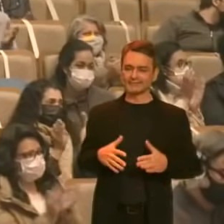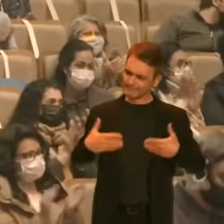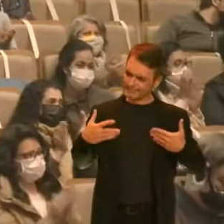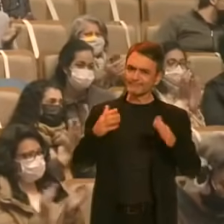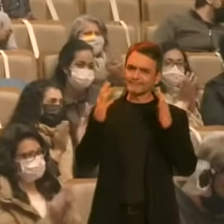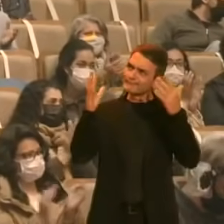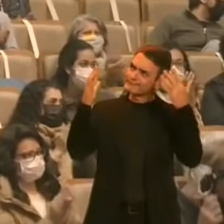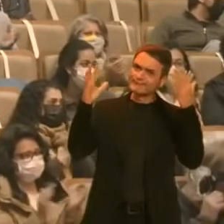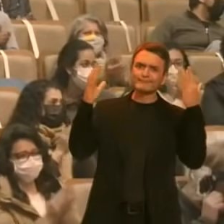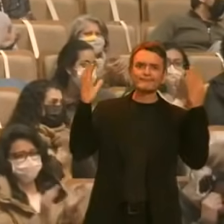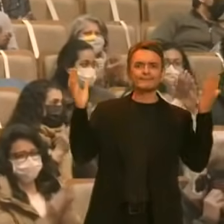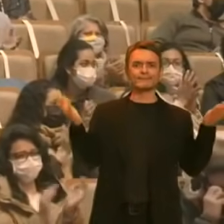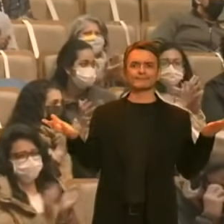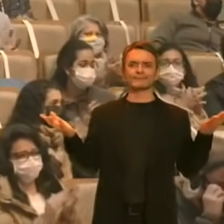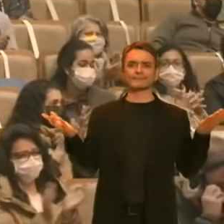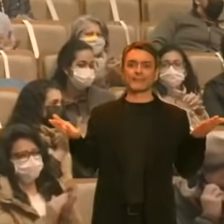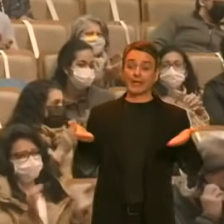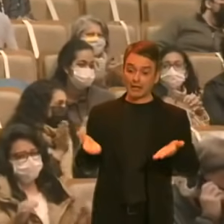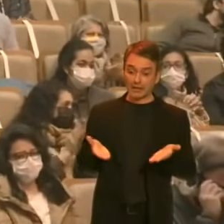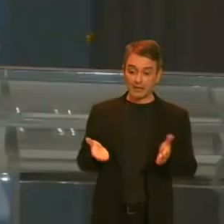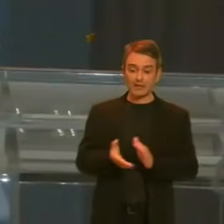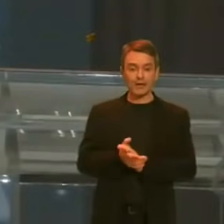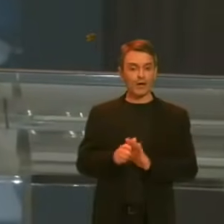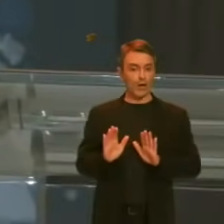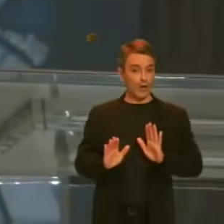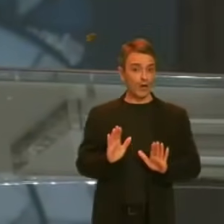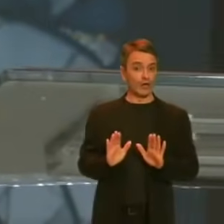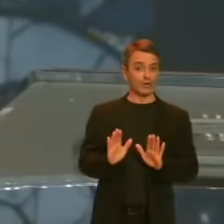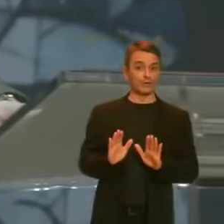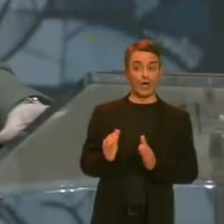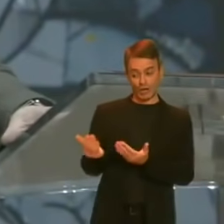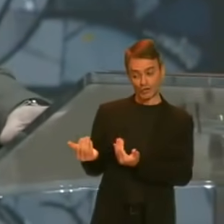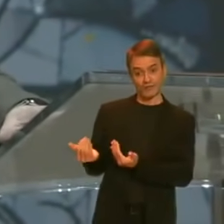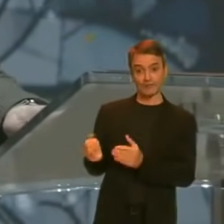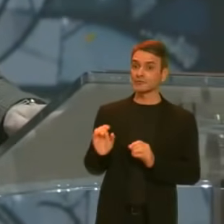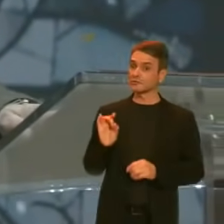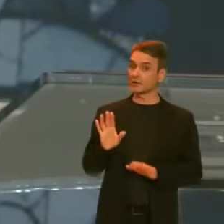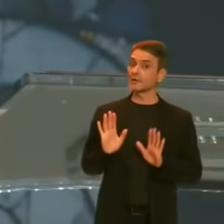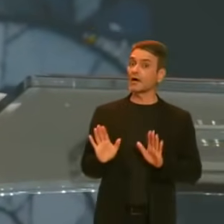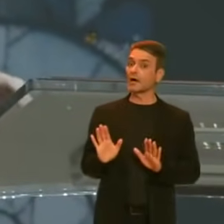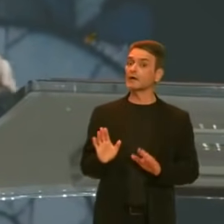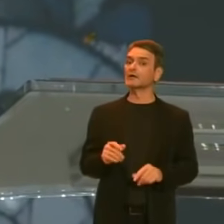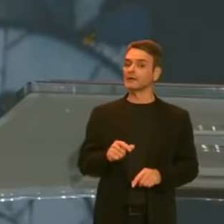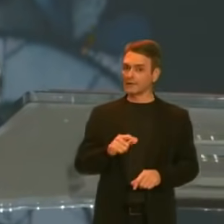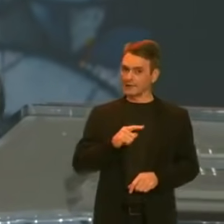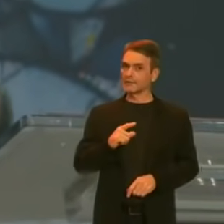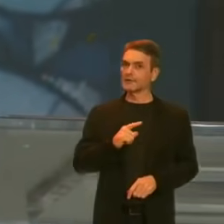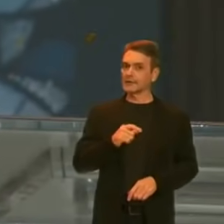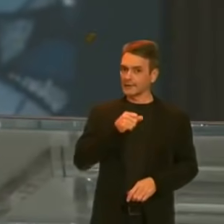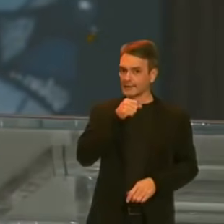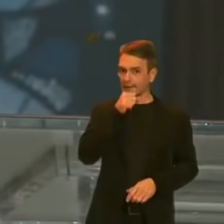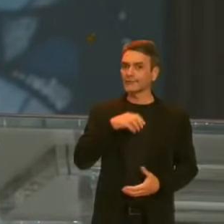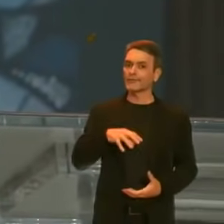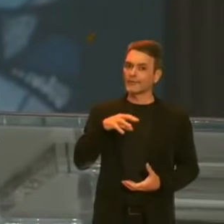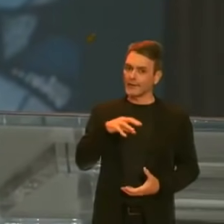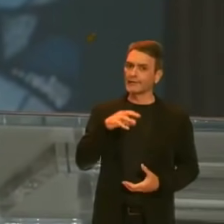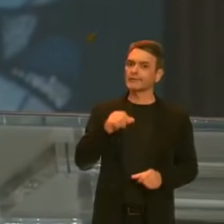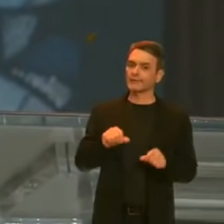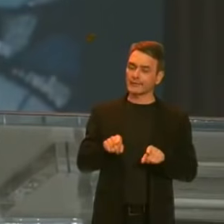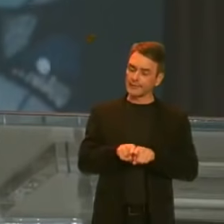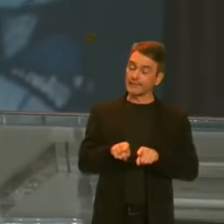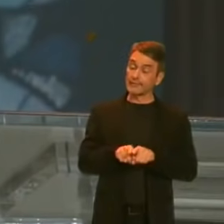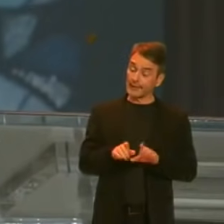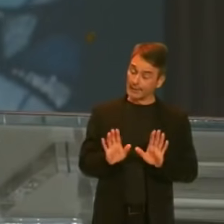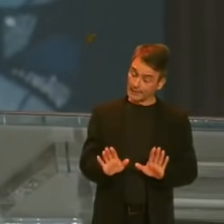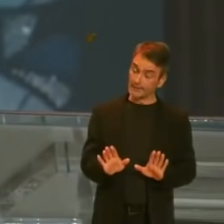é? Agora eu quero dizer, viu, isso não vale só para a juventude não, porque tem uns velhinhos aí que eu vou lhe falar também, viu?